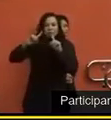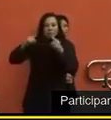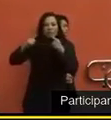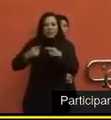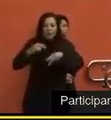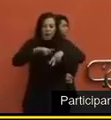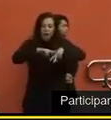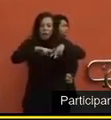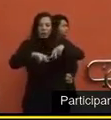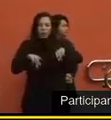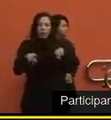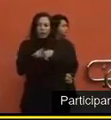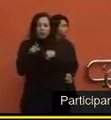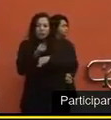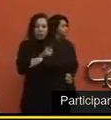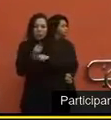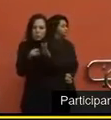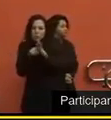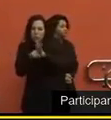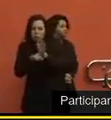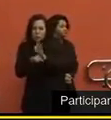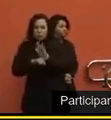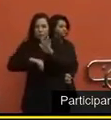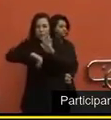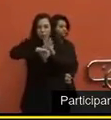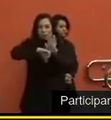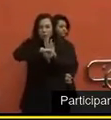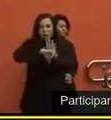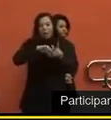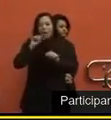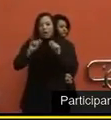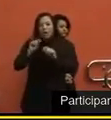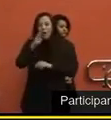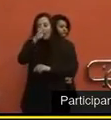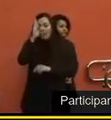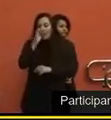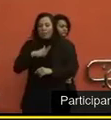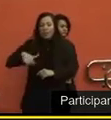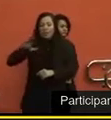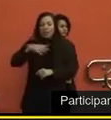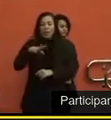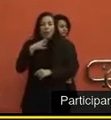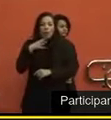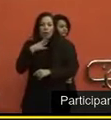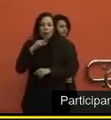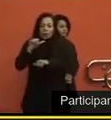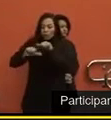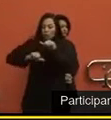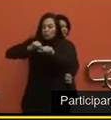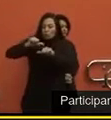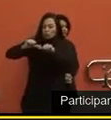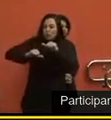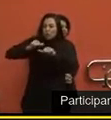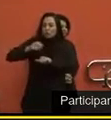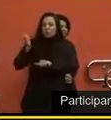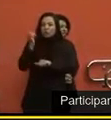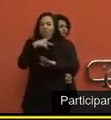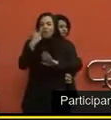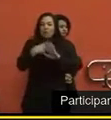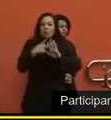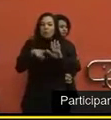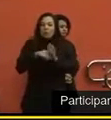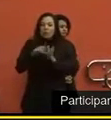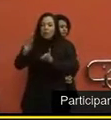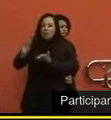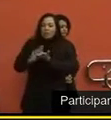de gênero e na investigação penal. Reconhecida nacionalmente, se renova a cada dia com novos projetos e